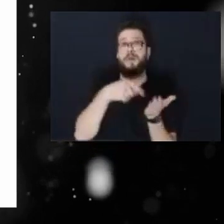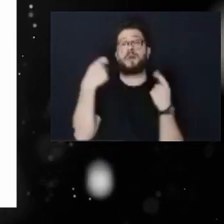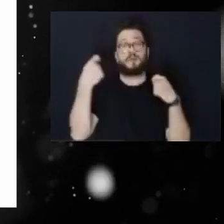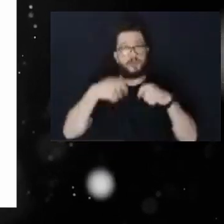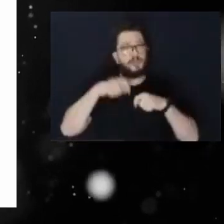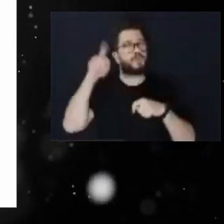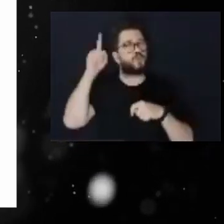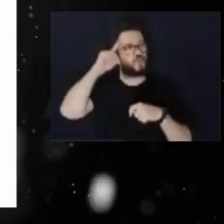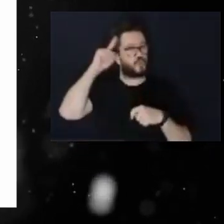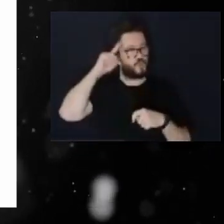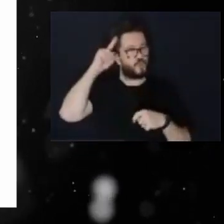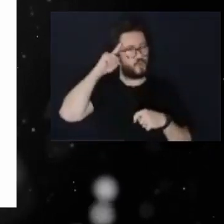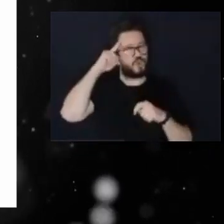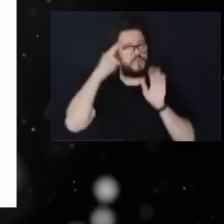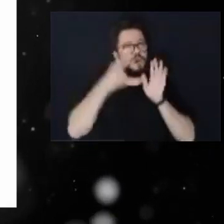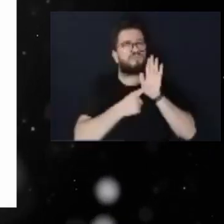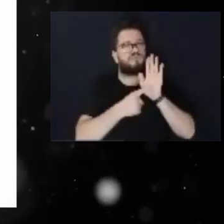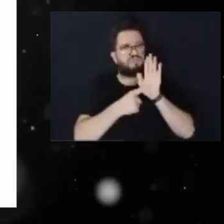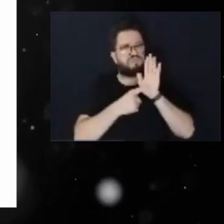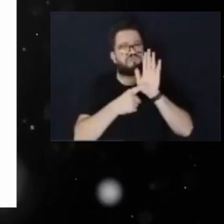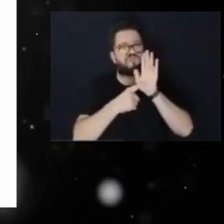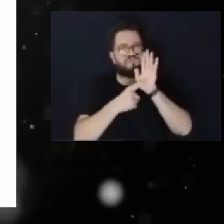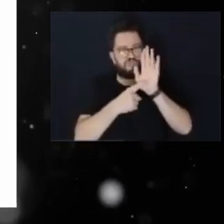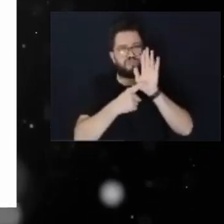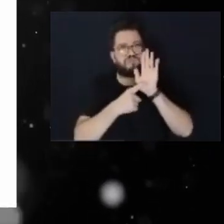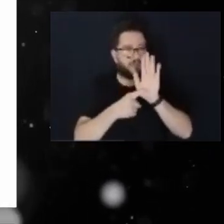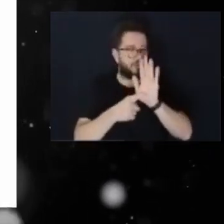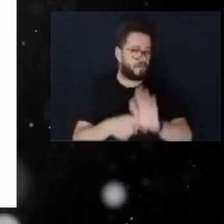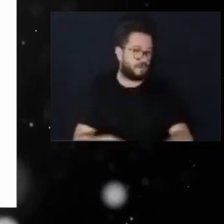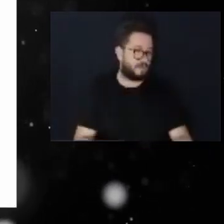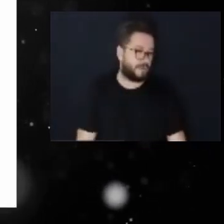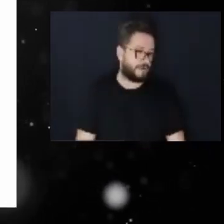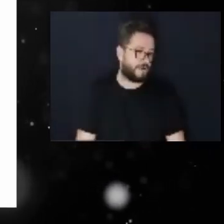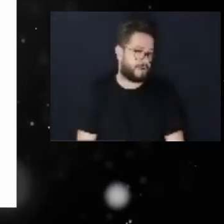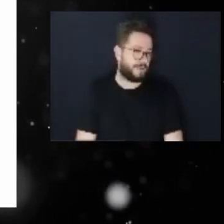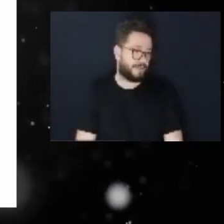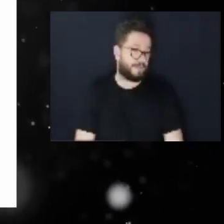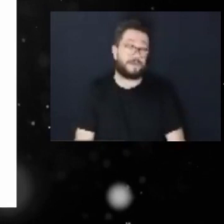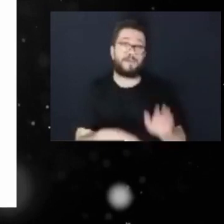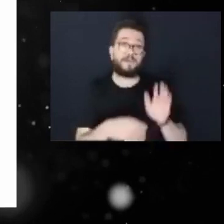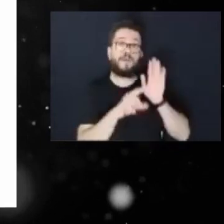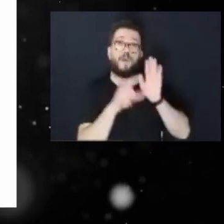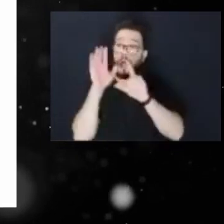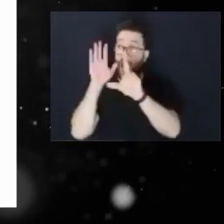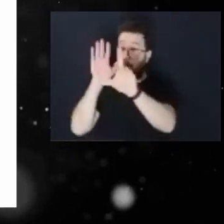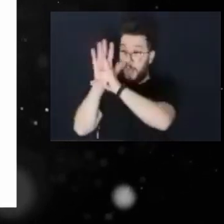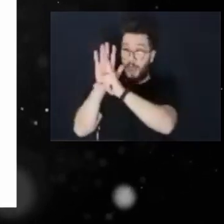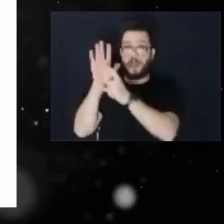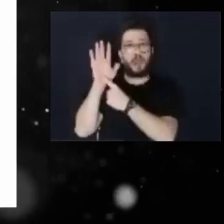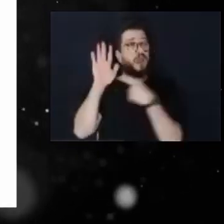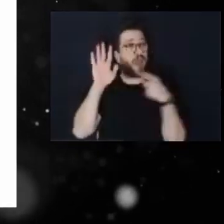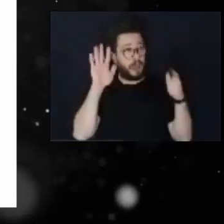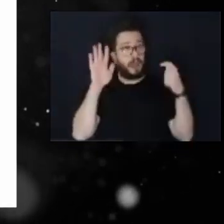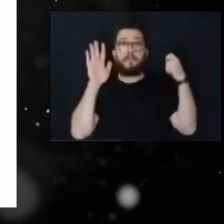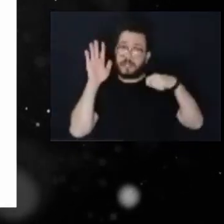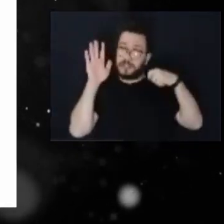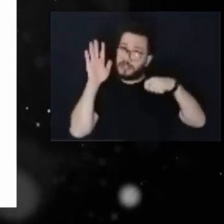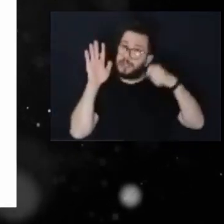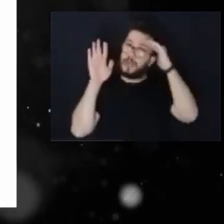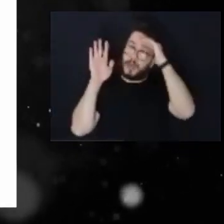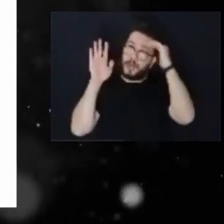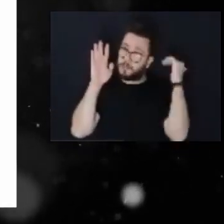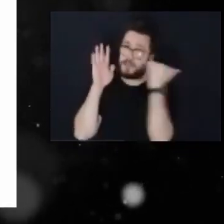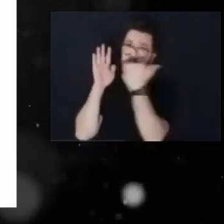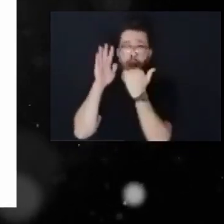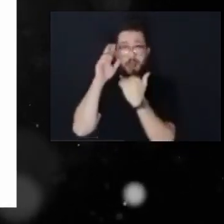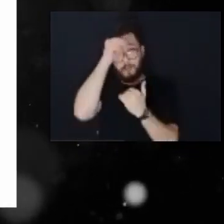diária e desde março do ano passado, né? Então, a lei de transparência, Thaís, precisa ser cumprido, essas prefeituras precisam se